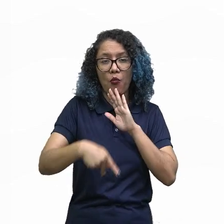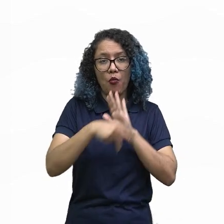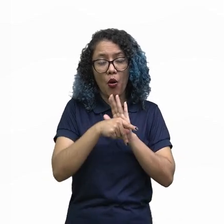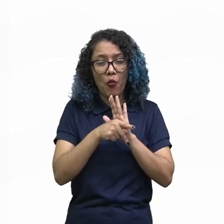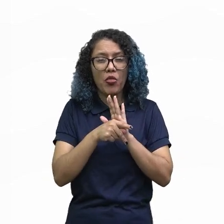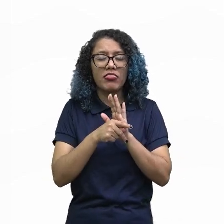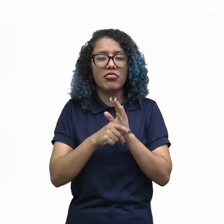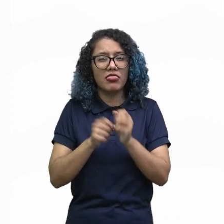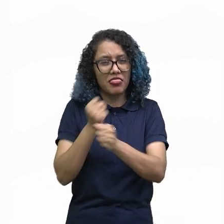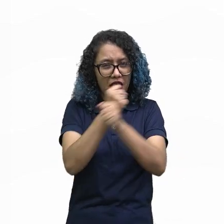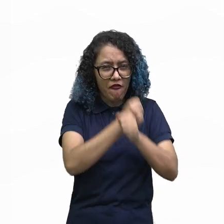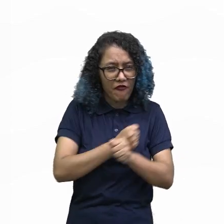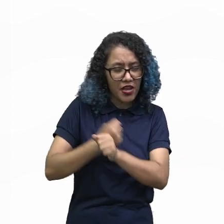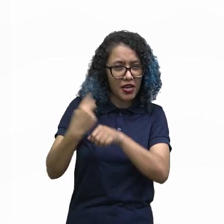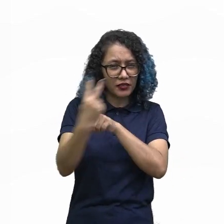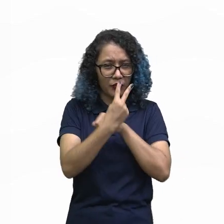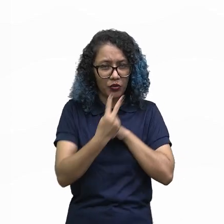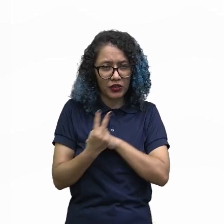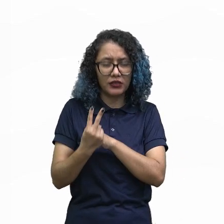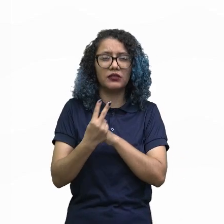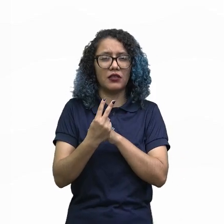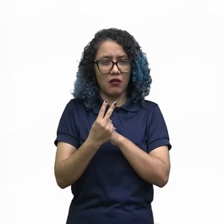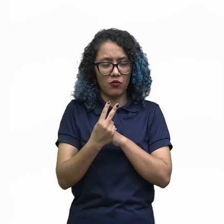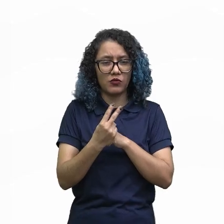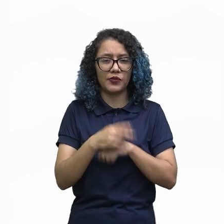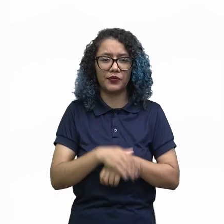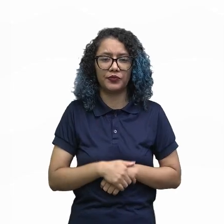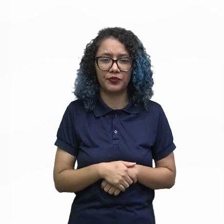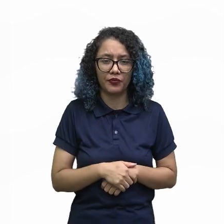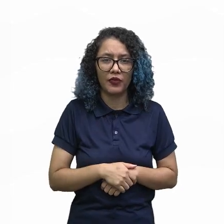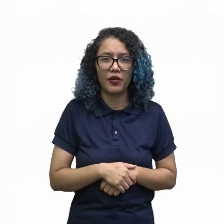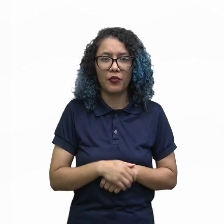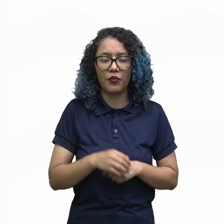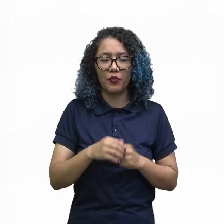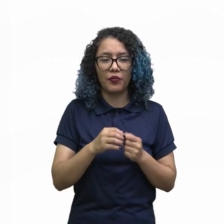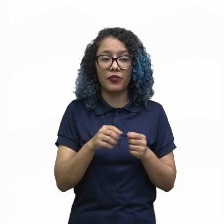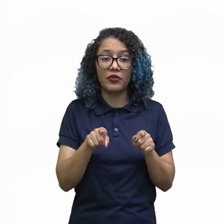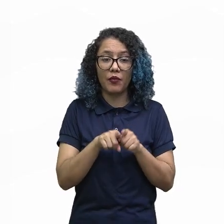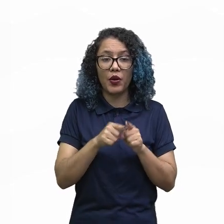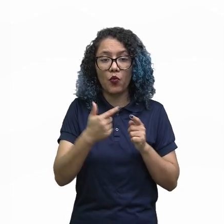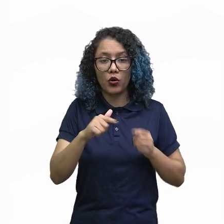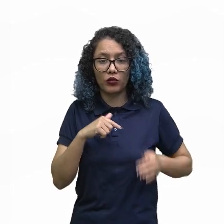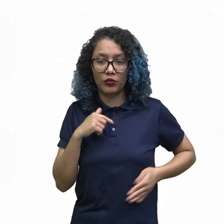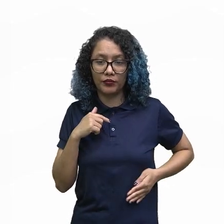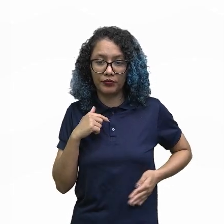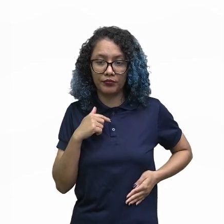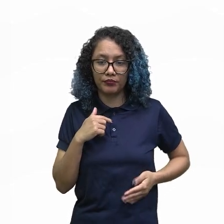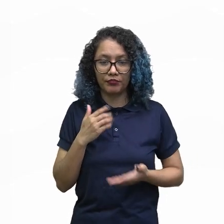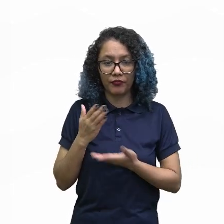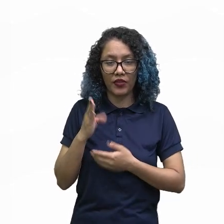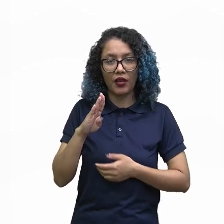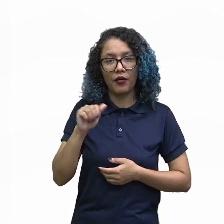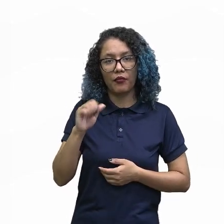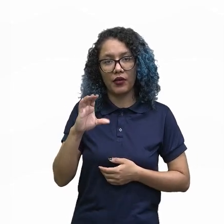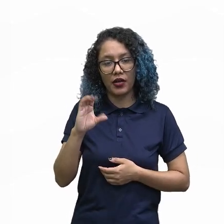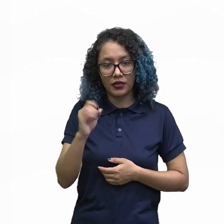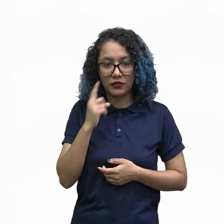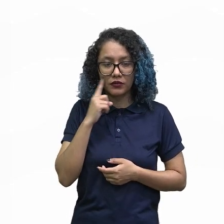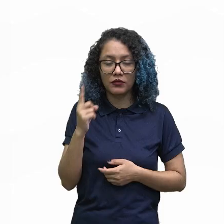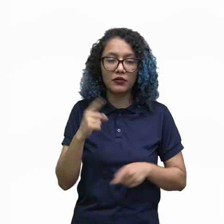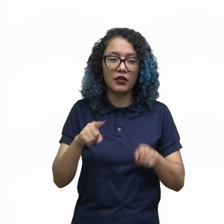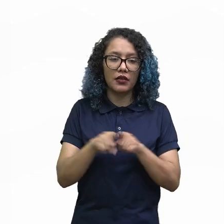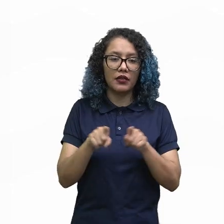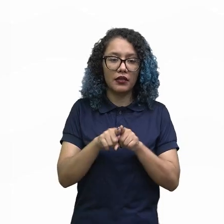vai agir ali contra agentes infecciosos. Observamos ali o baço e temos também estruturas